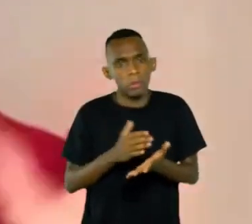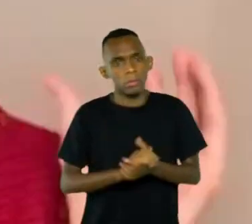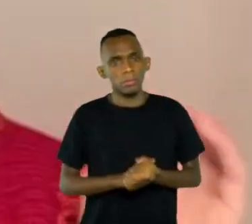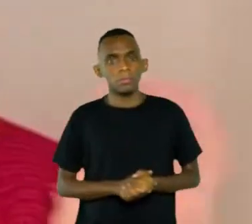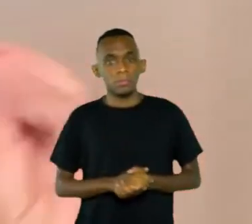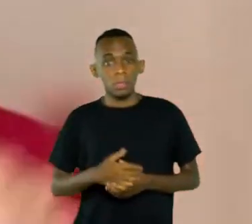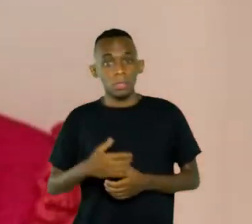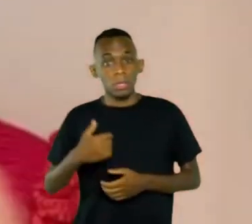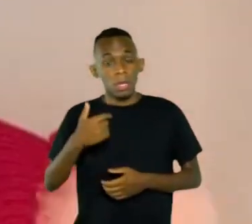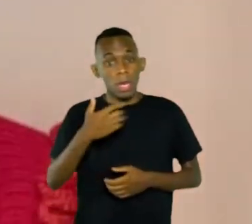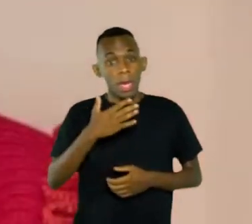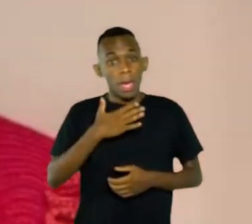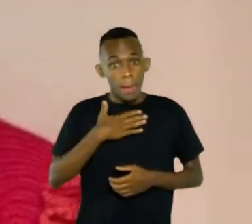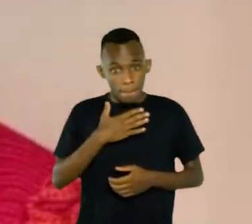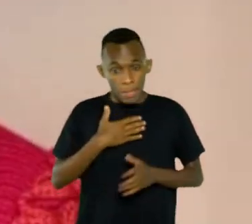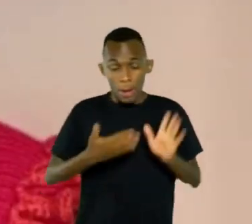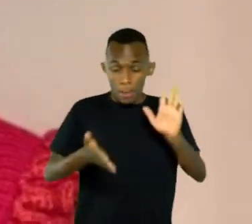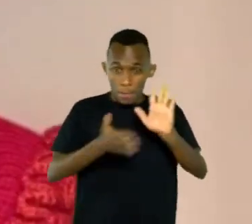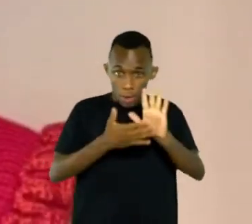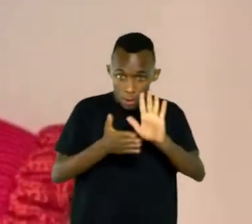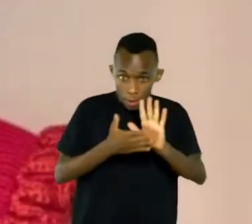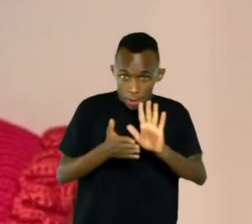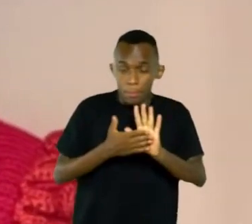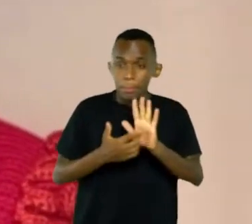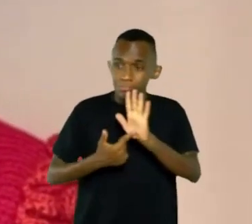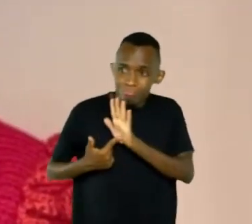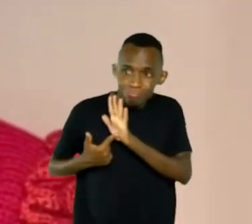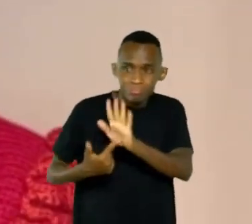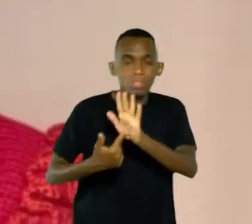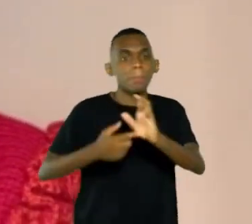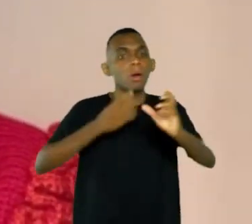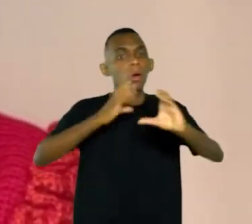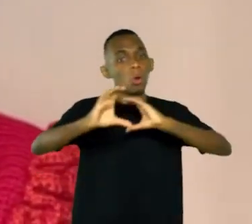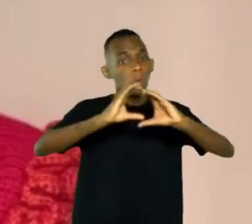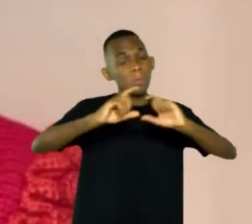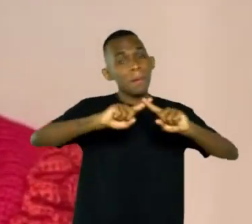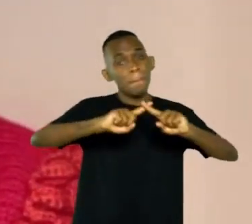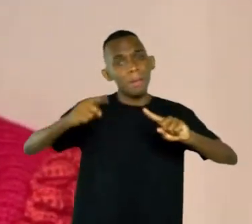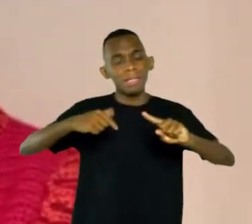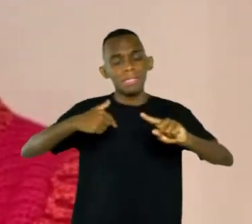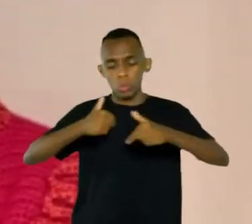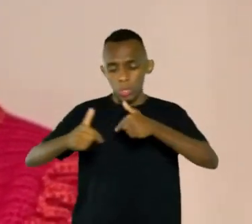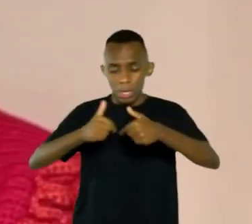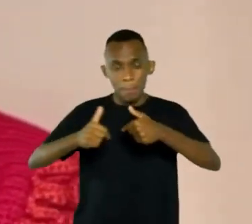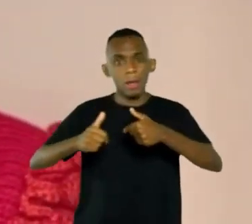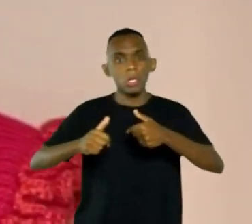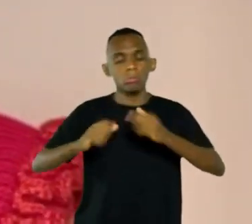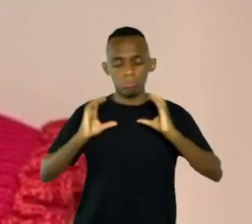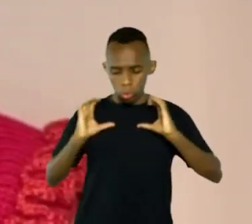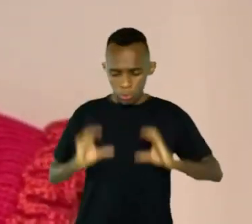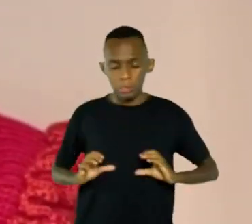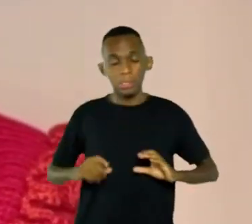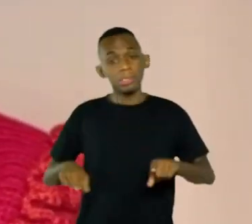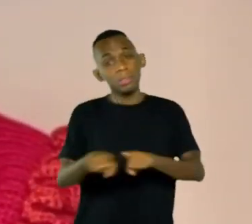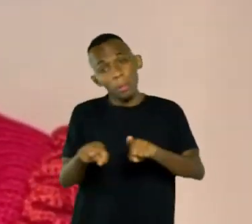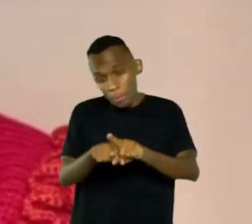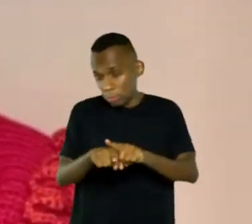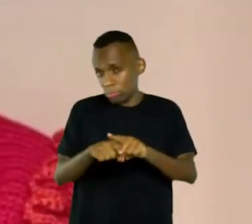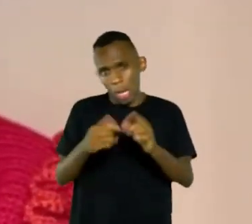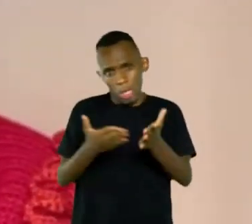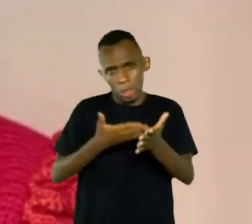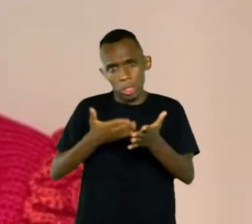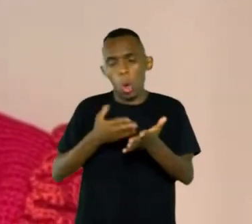a minha publicitária mais para me comunicar, e hoje eu trabalho essencialmente com comportamento e com literatura também, né? Eu